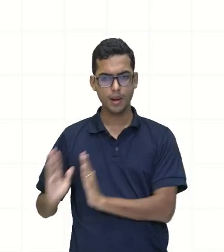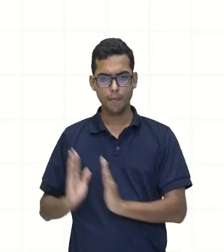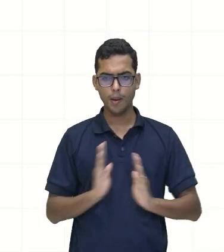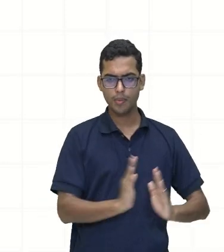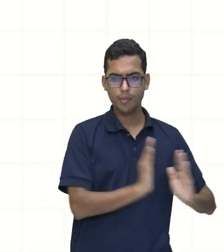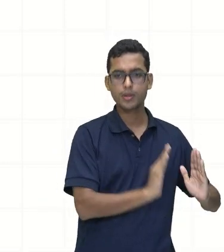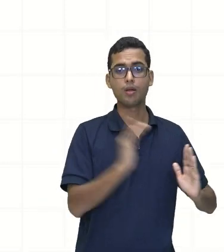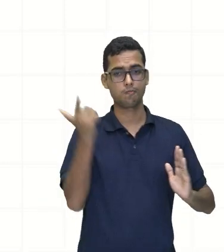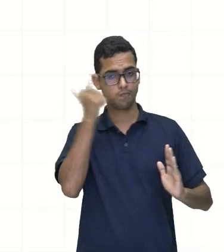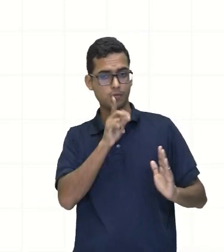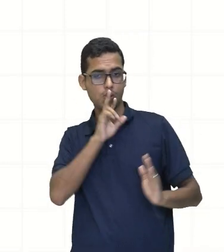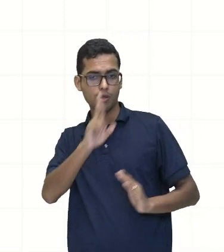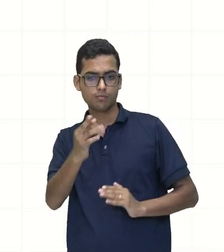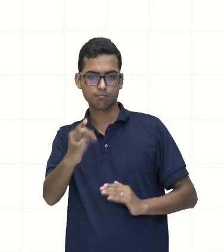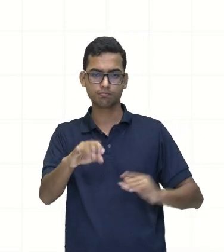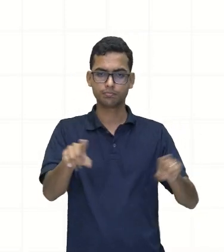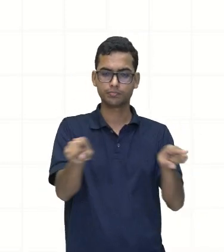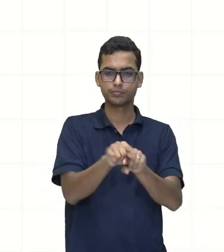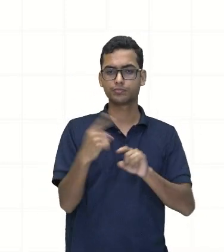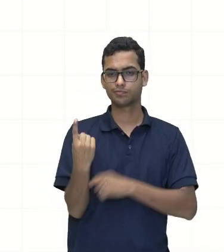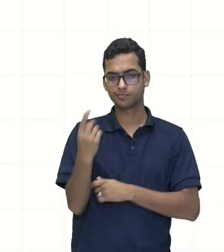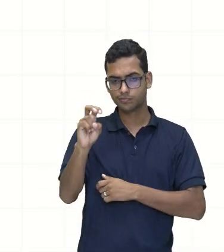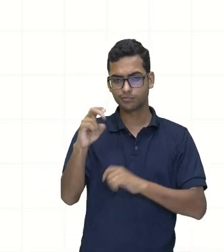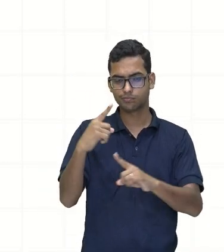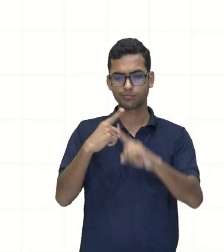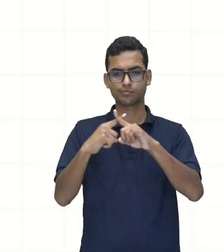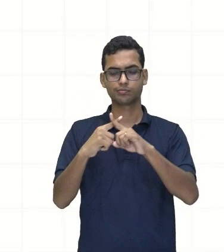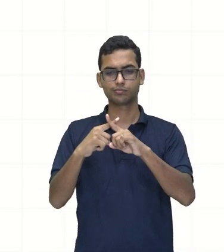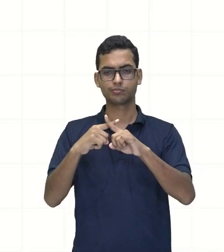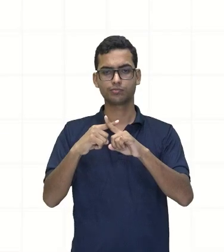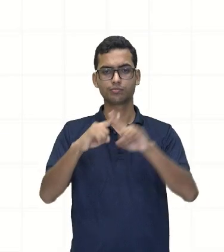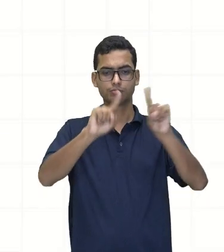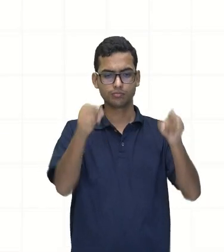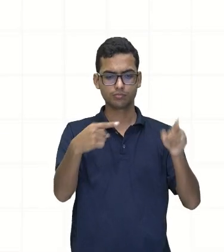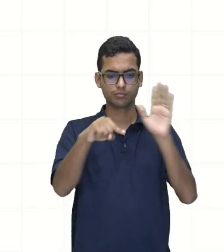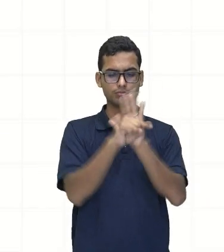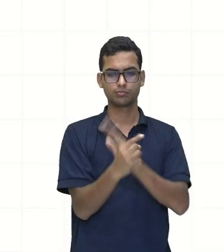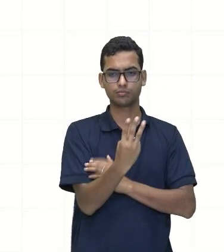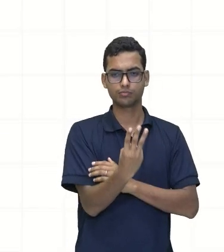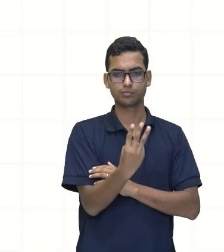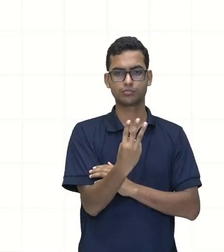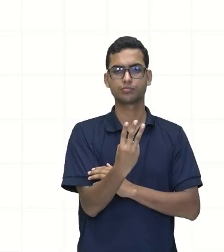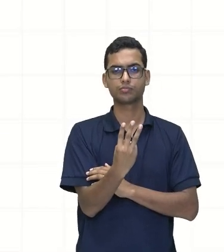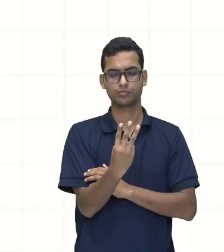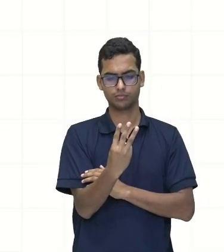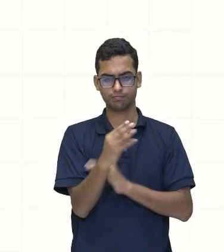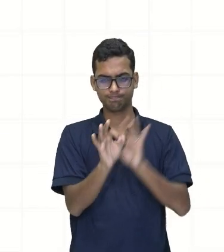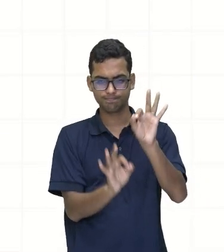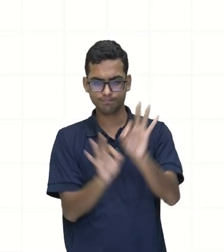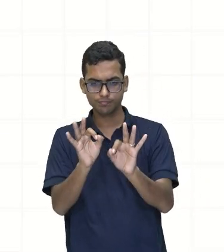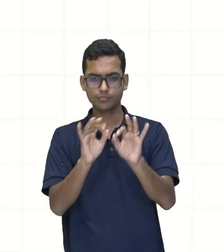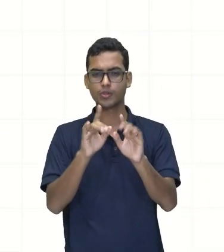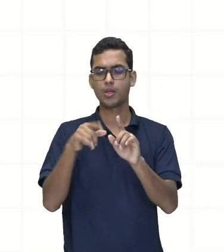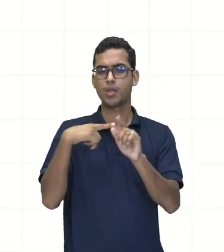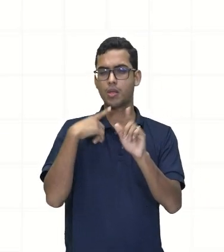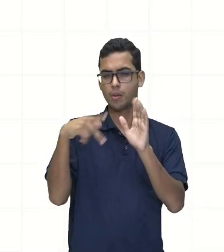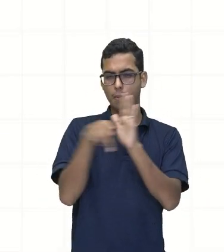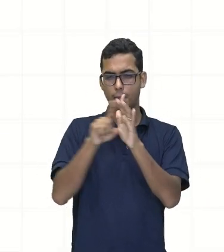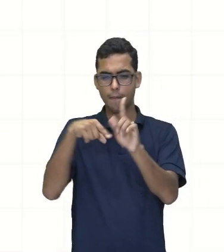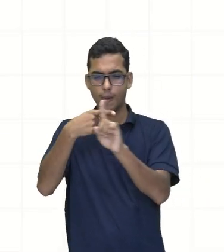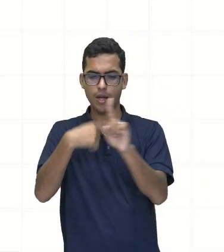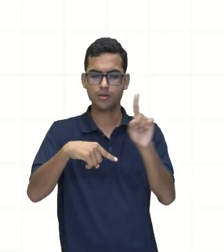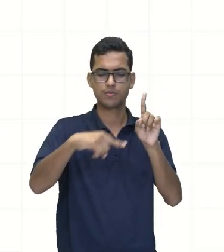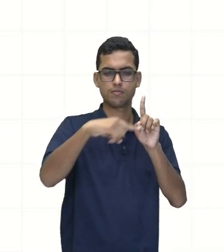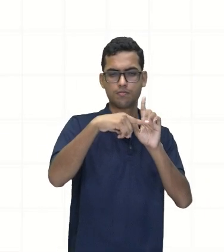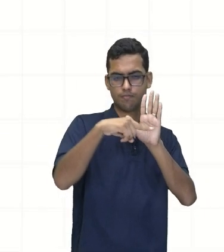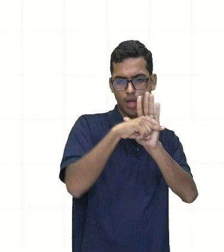Vamos lá. 15 multiplicado por menos 3. Faz o jogo de sinal, mais com menos, que vai dar